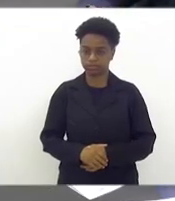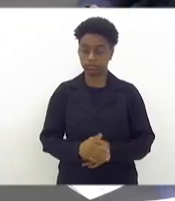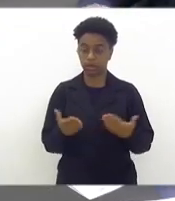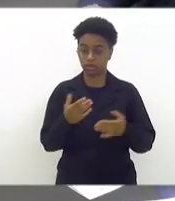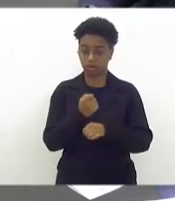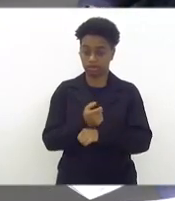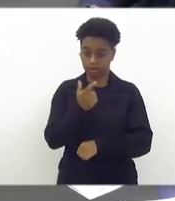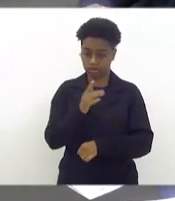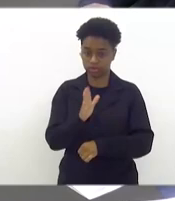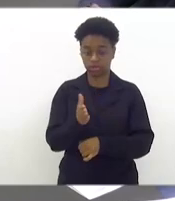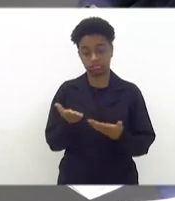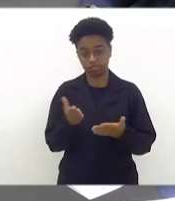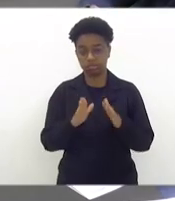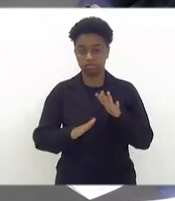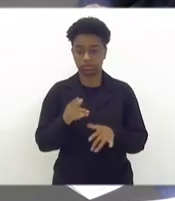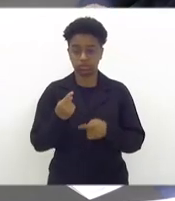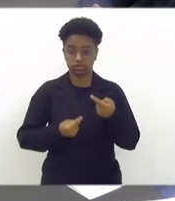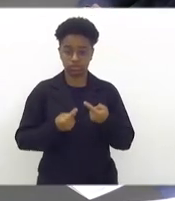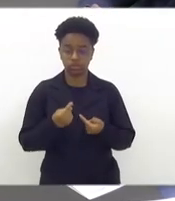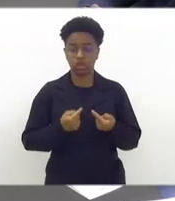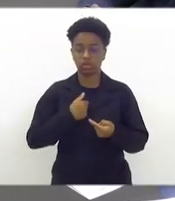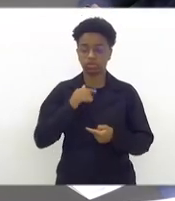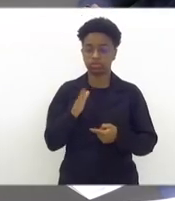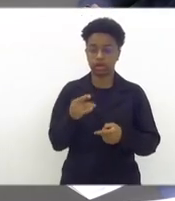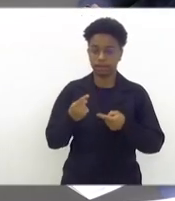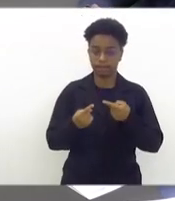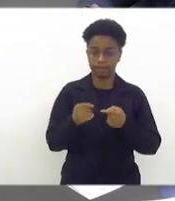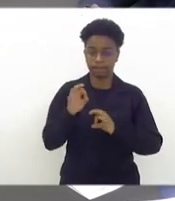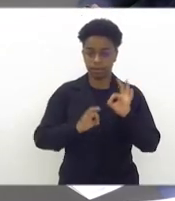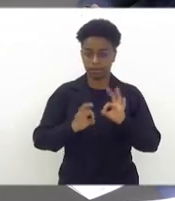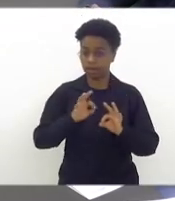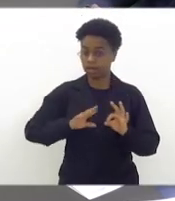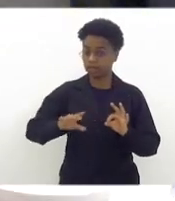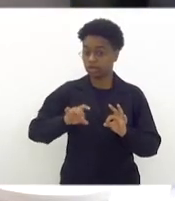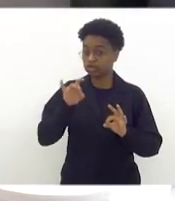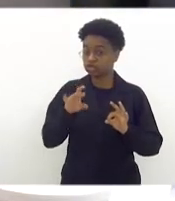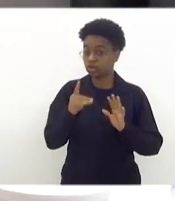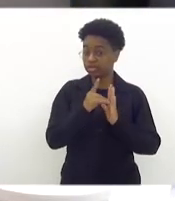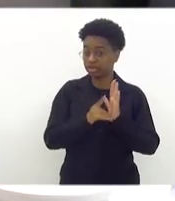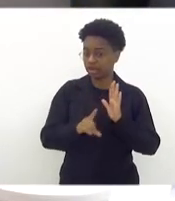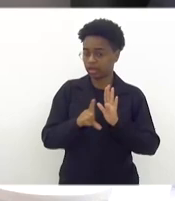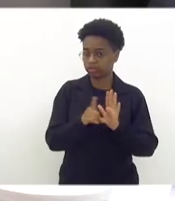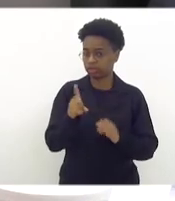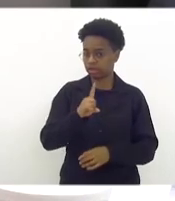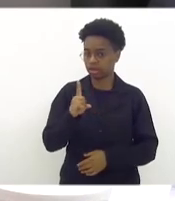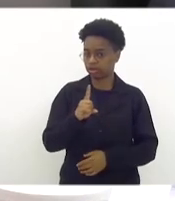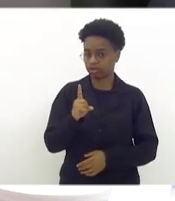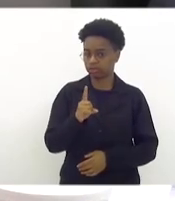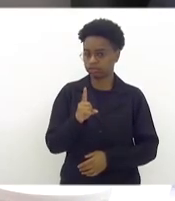meio-dia, possivelmente será discutido, já me preparei. Não é só decreto-lei que foi